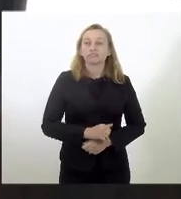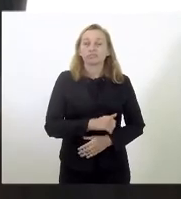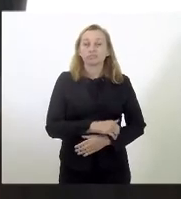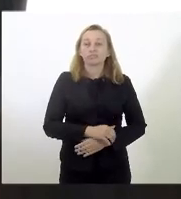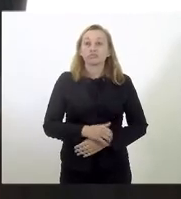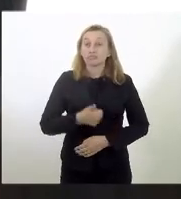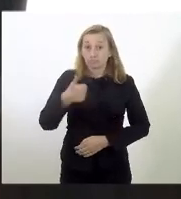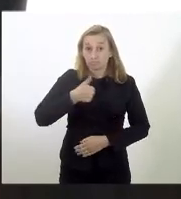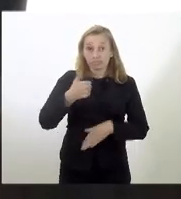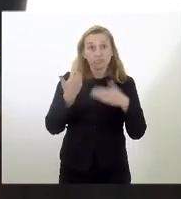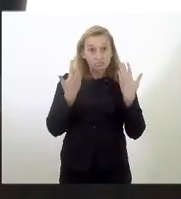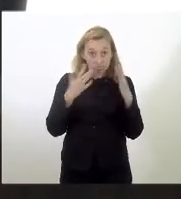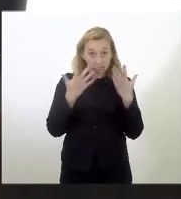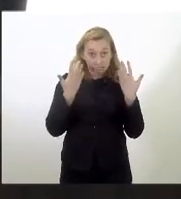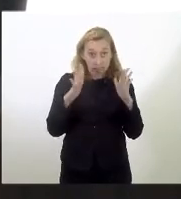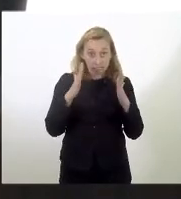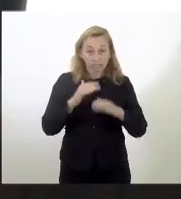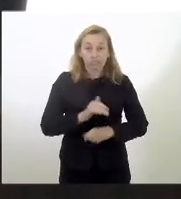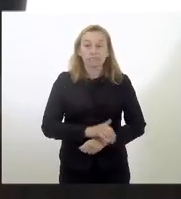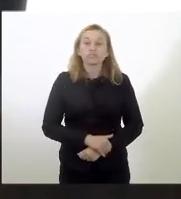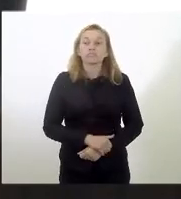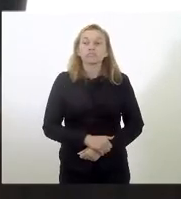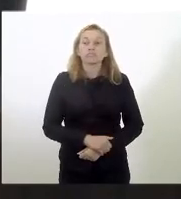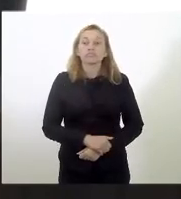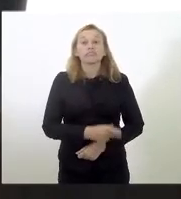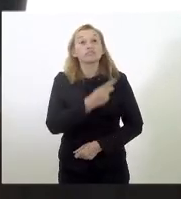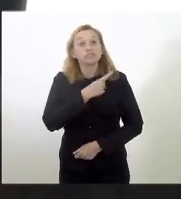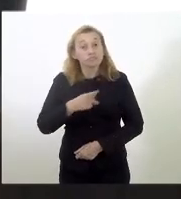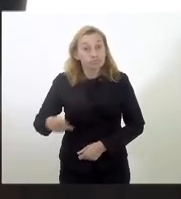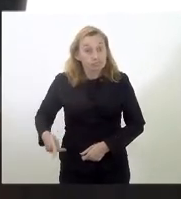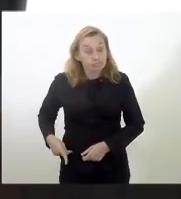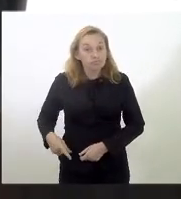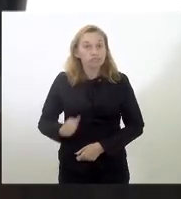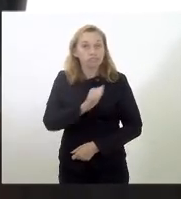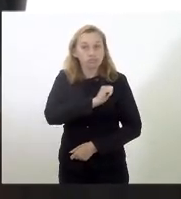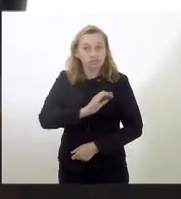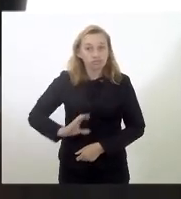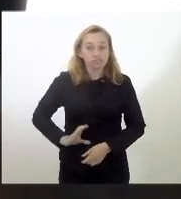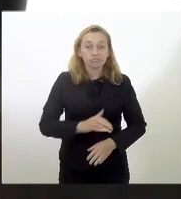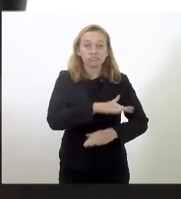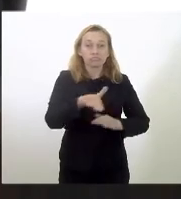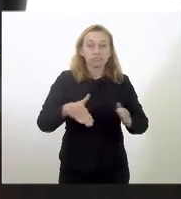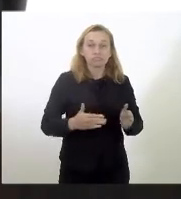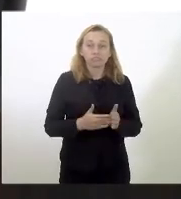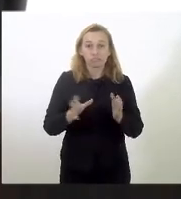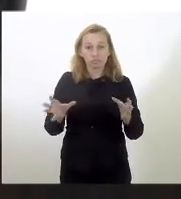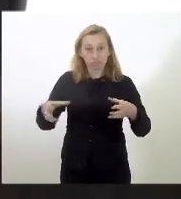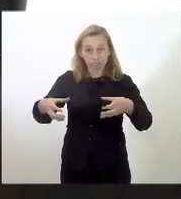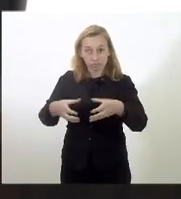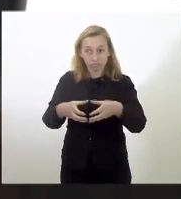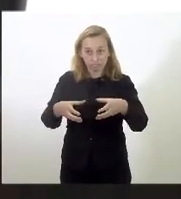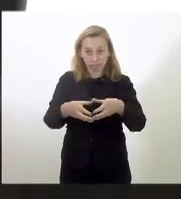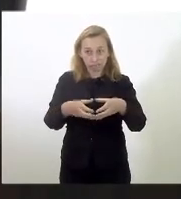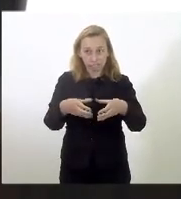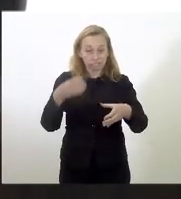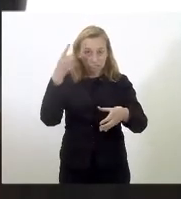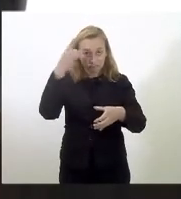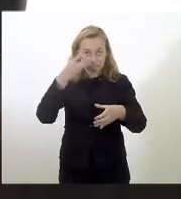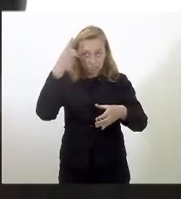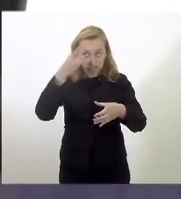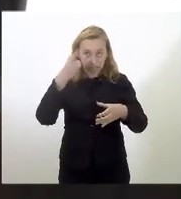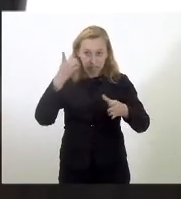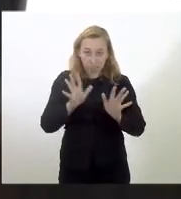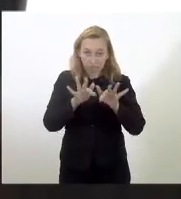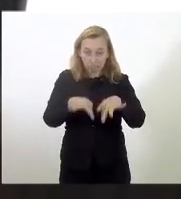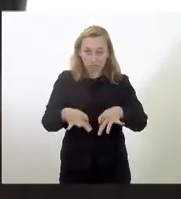Primeiramente, queria parabenizar o presidente André Siciliano e toda a sua equipe pela realização e a